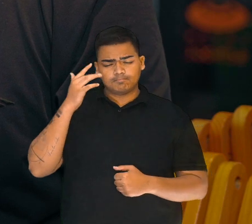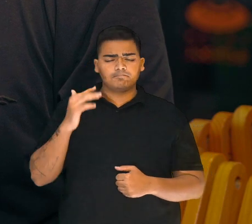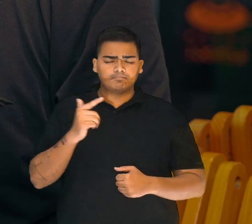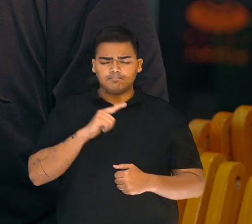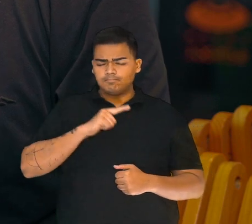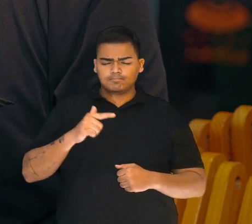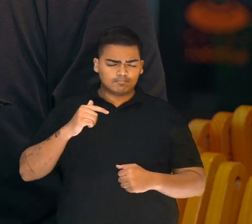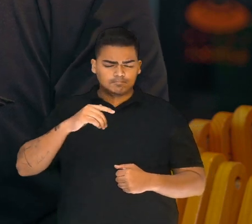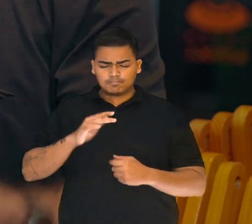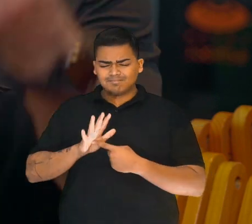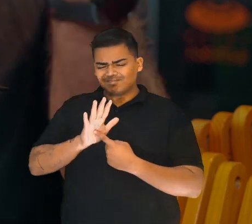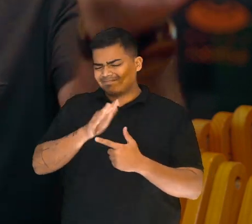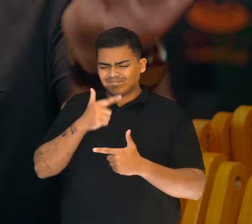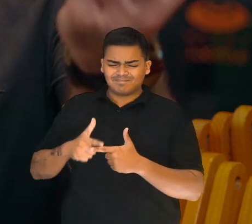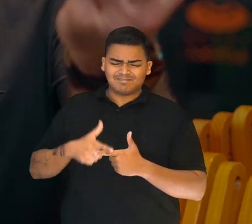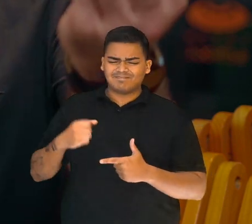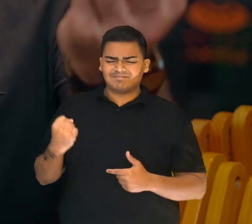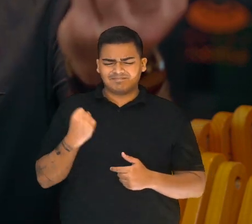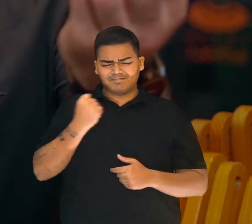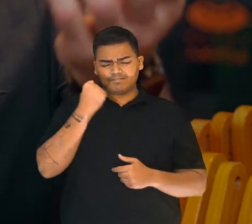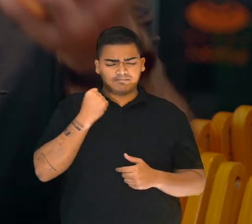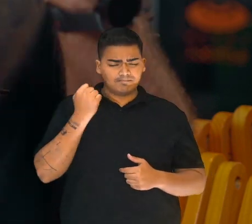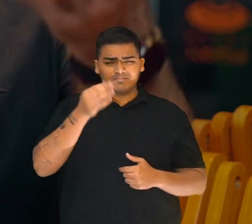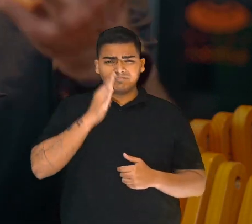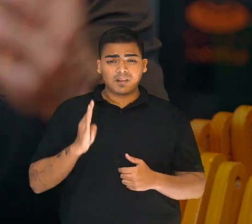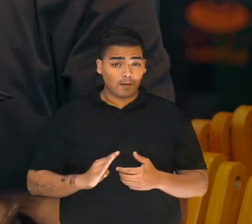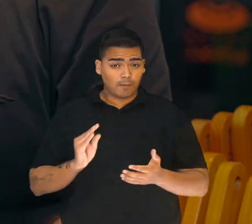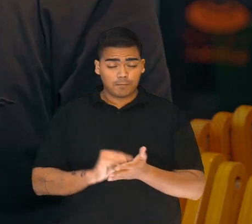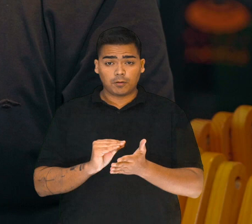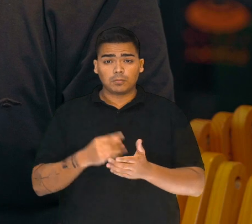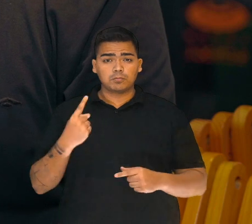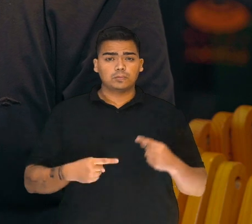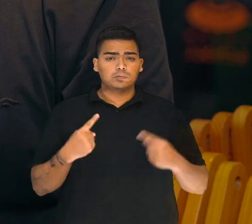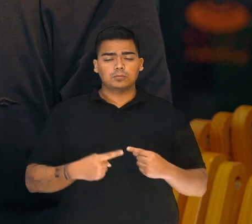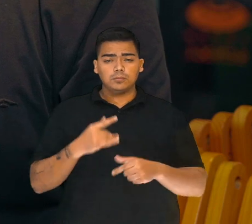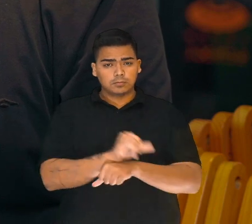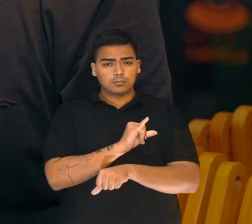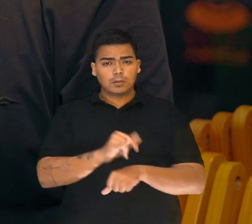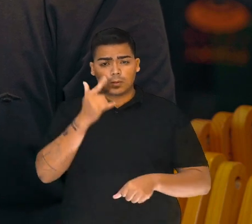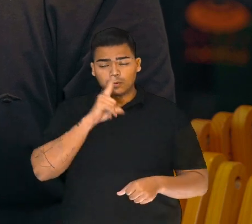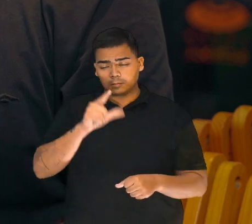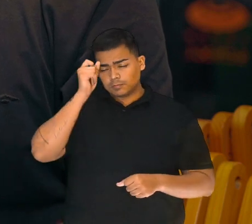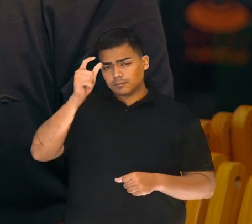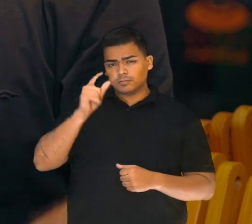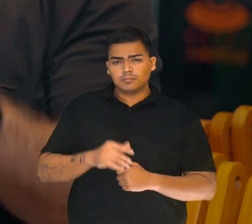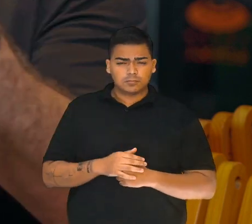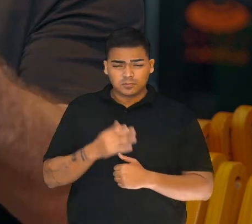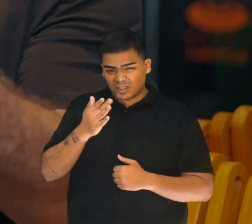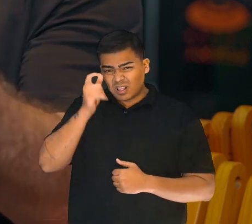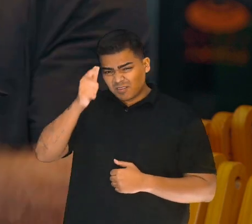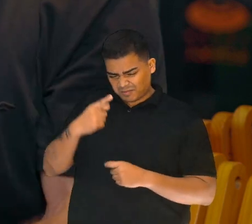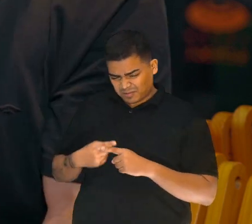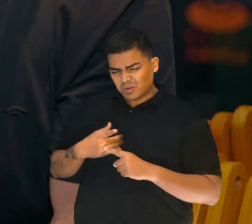pessoas denuncia um mega problema brasileiro. É a falta de políticas e estratégias para inovar. E você